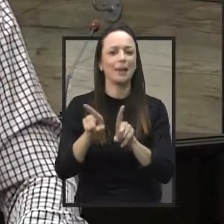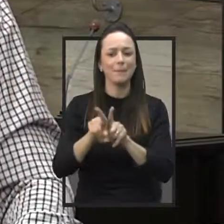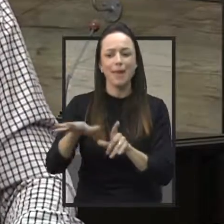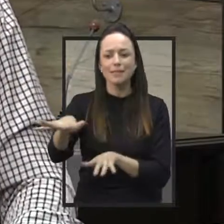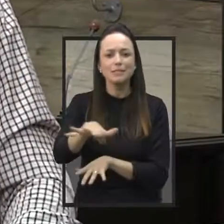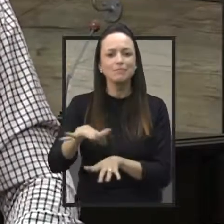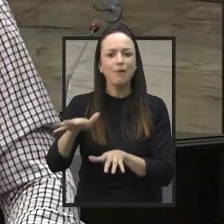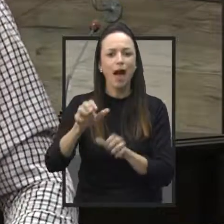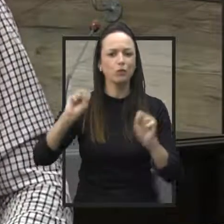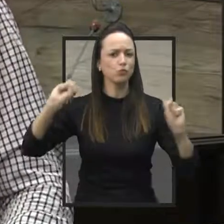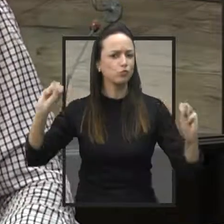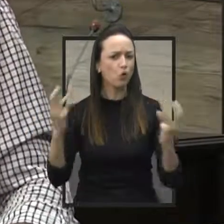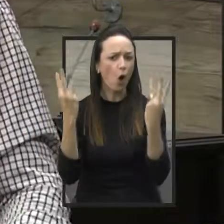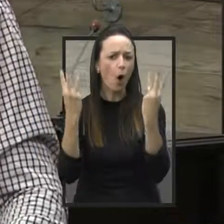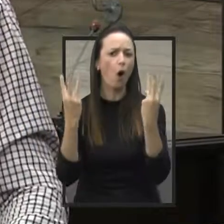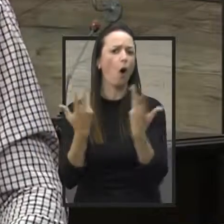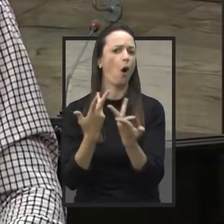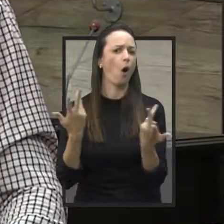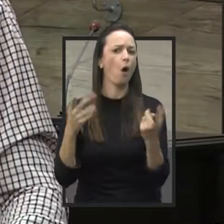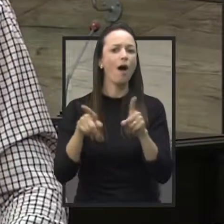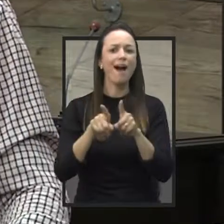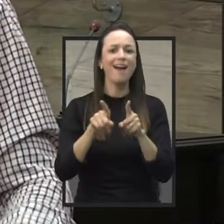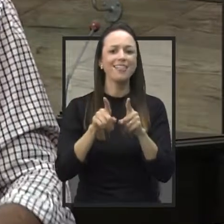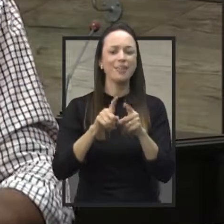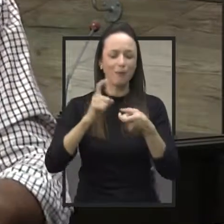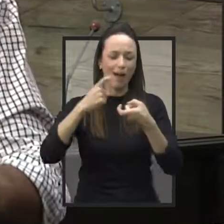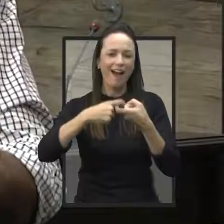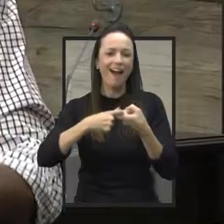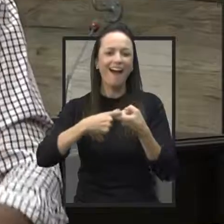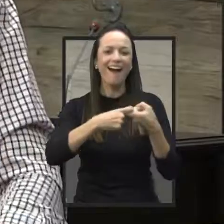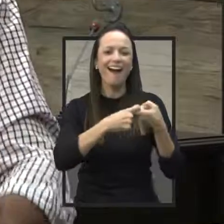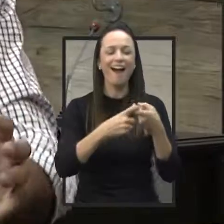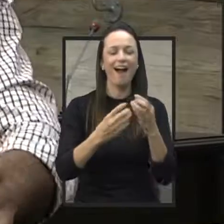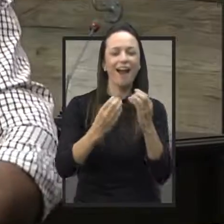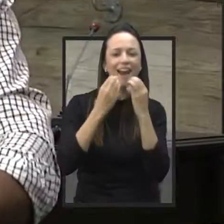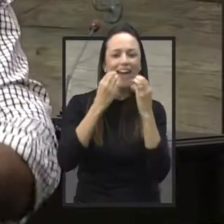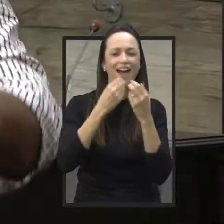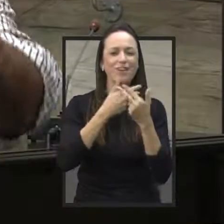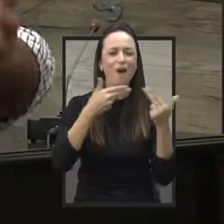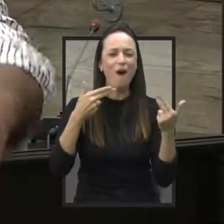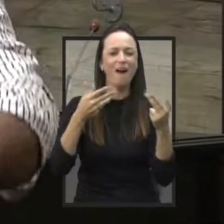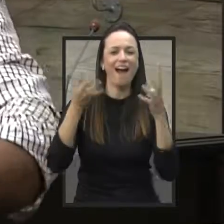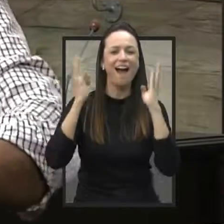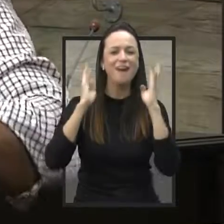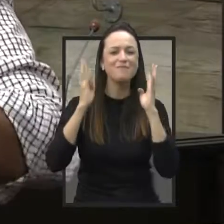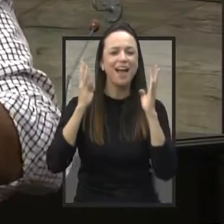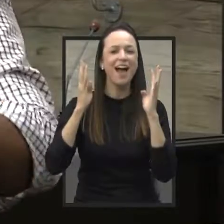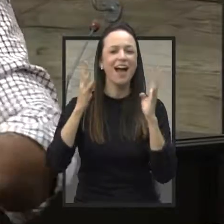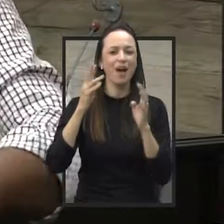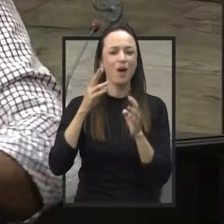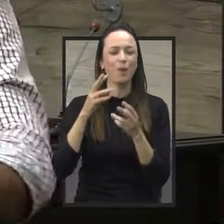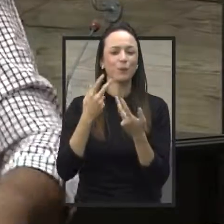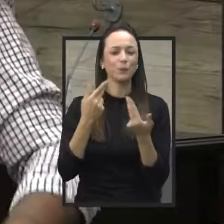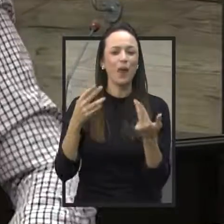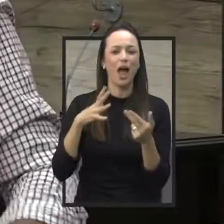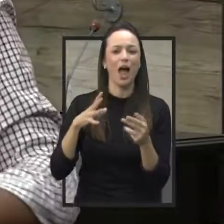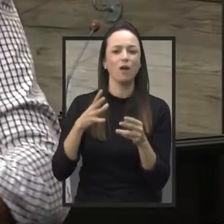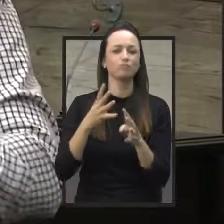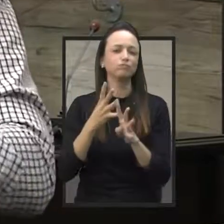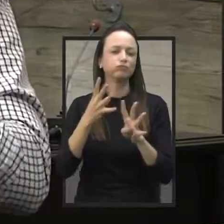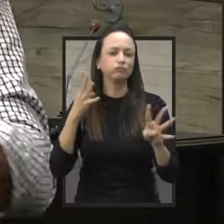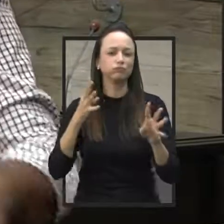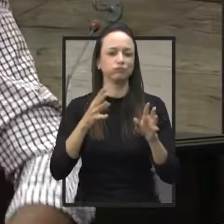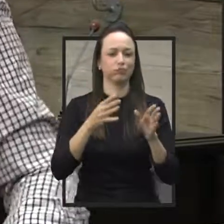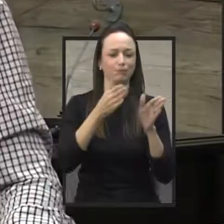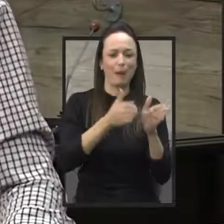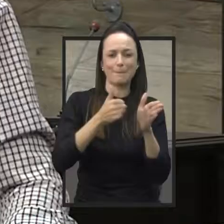shows, aquele food truck, já viu como é que funciona em alguns lugares, que chegam os caminhões, com o pessoal que faz